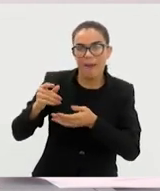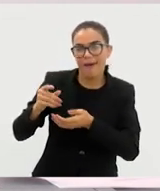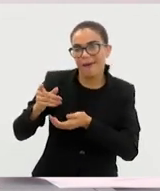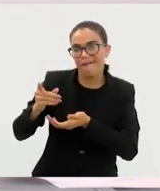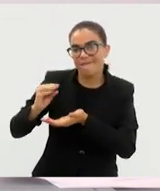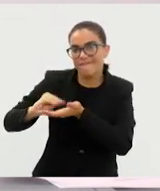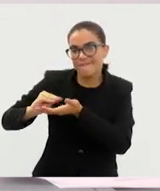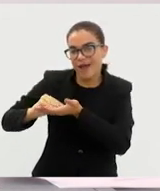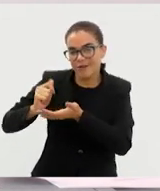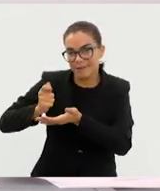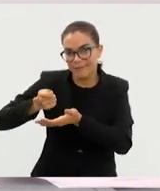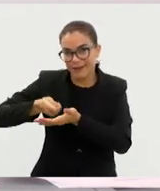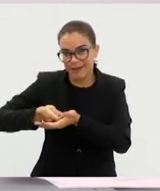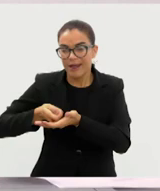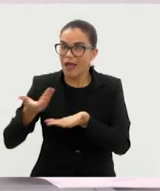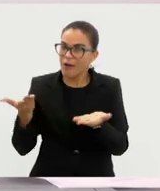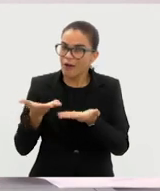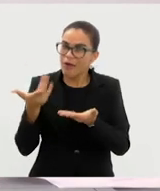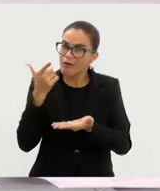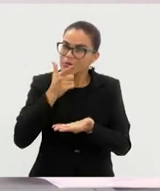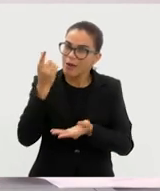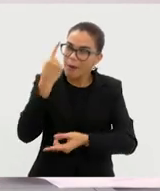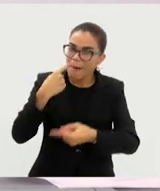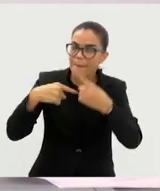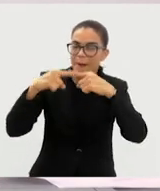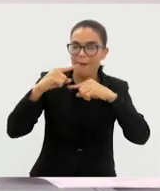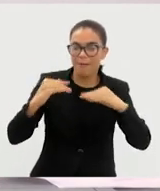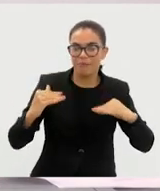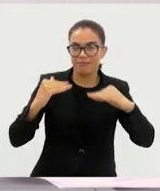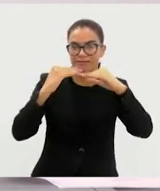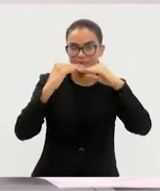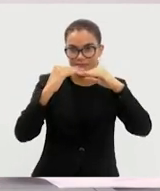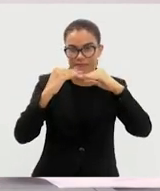Estado volta ao padrão de 2014.